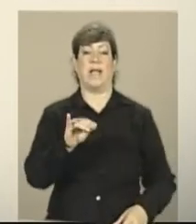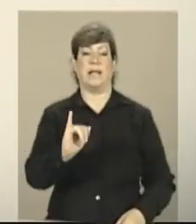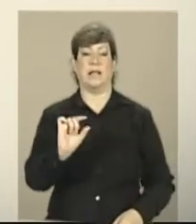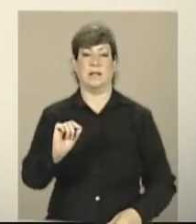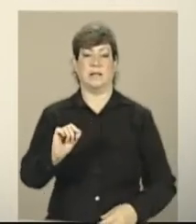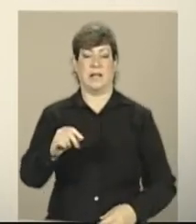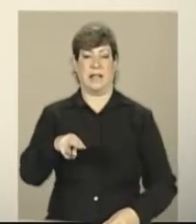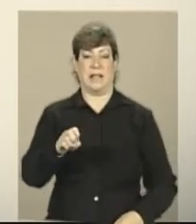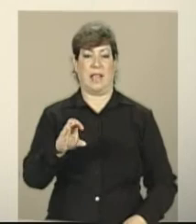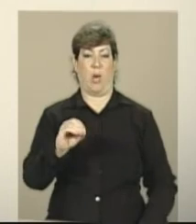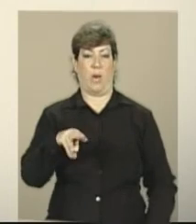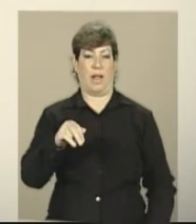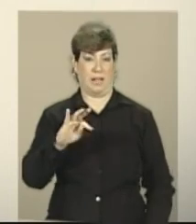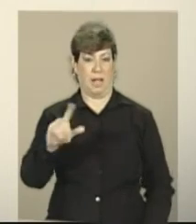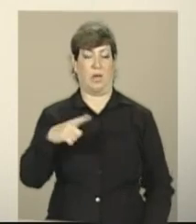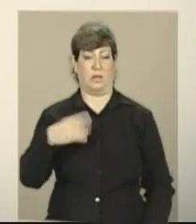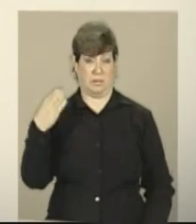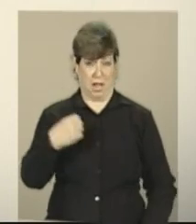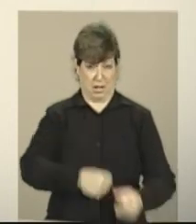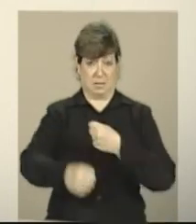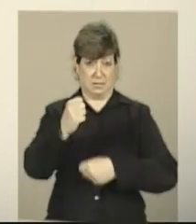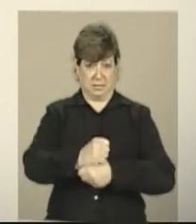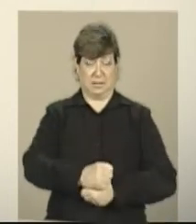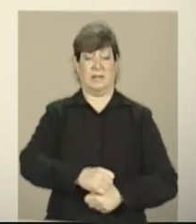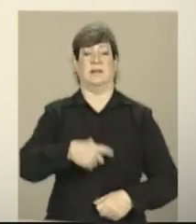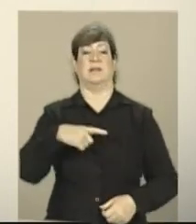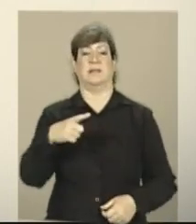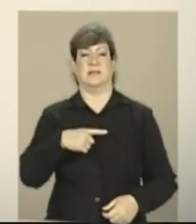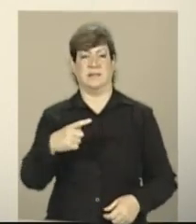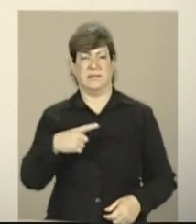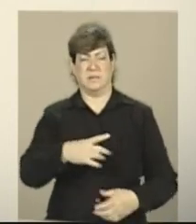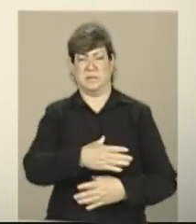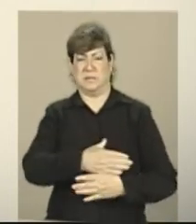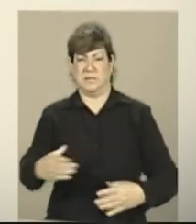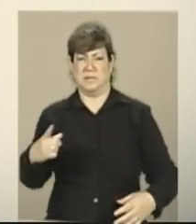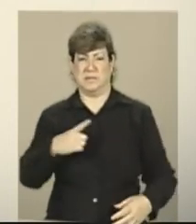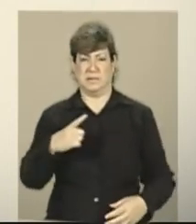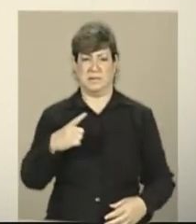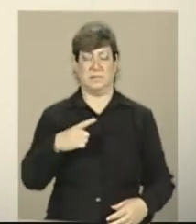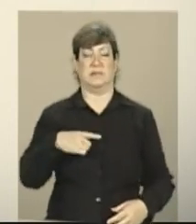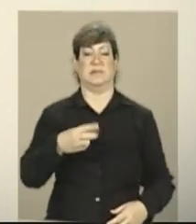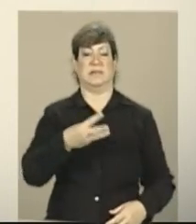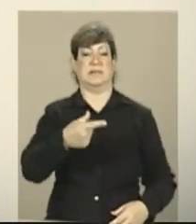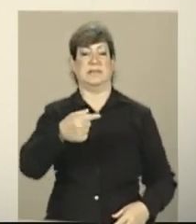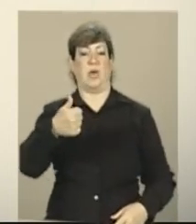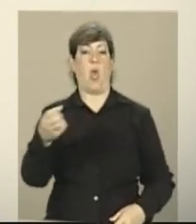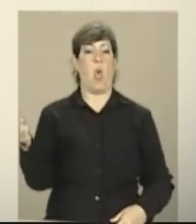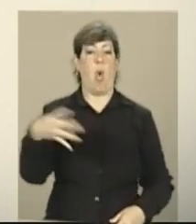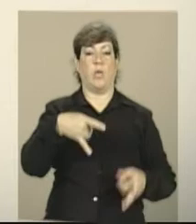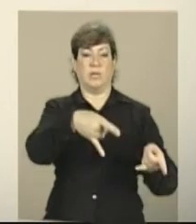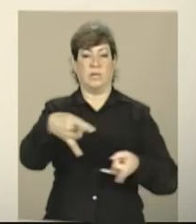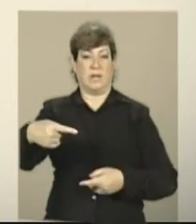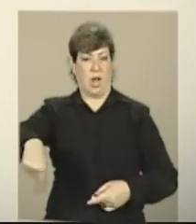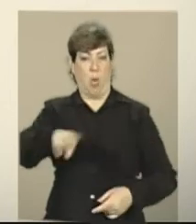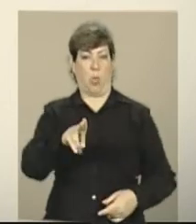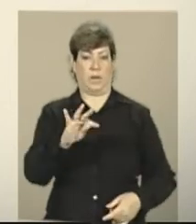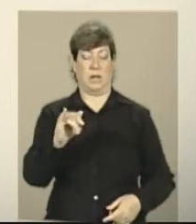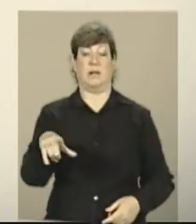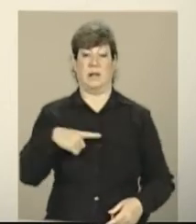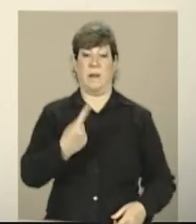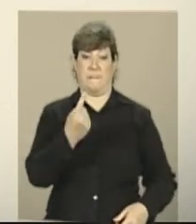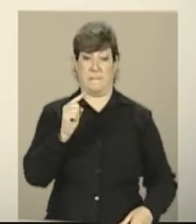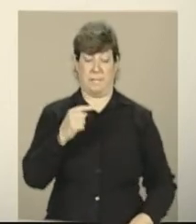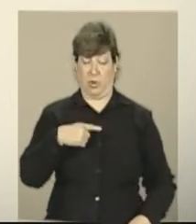em 2011 criamos 371 novos leitos nessas UTI considerando que o Brasil tem